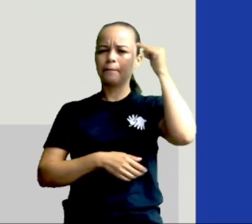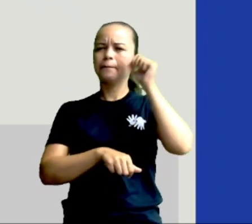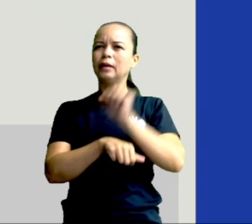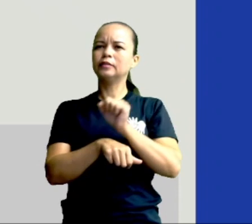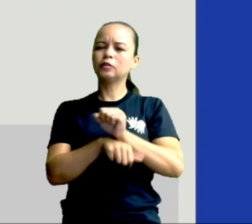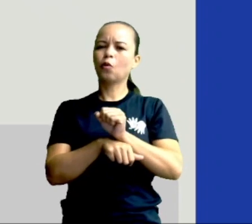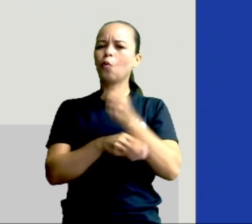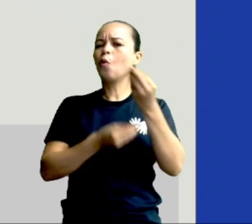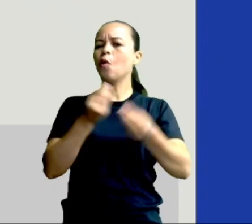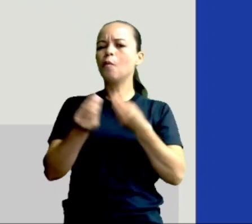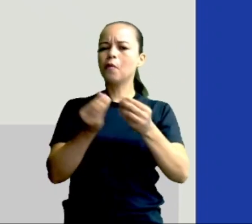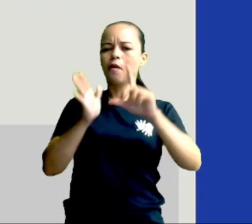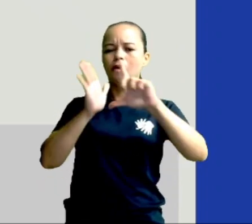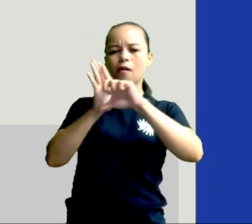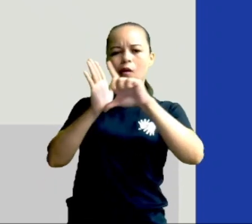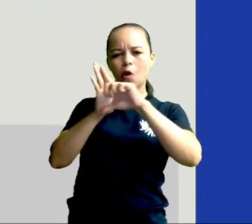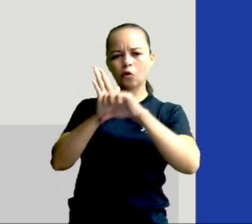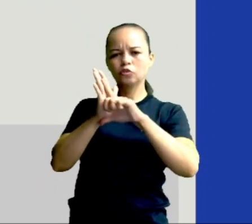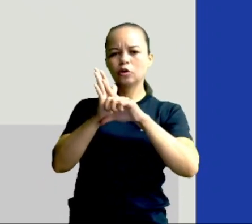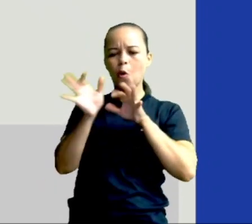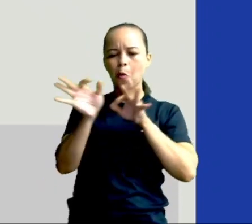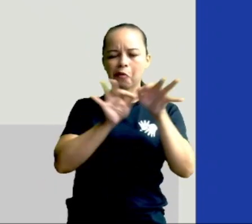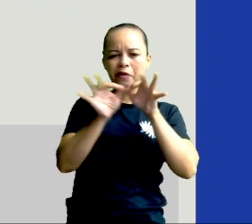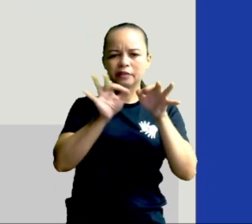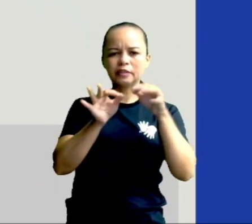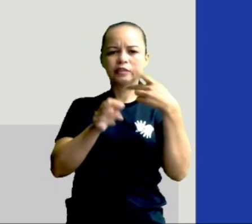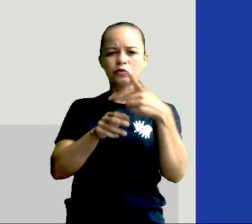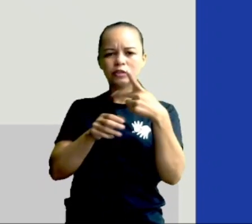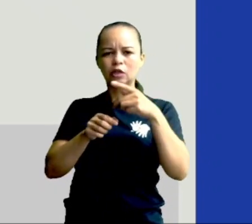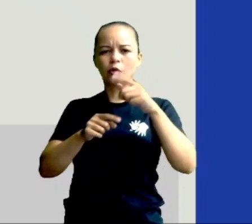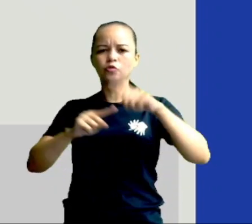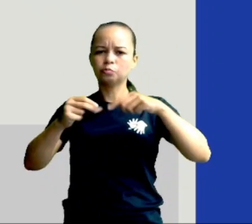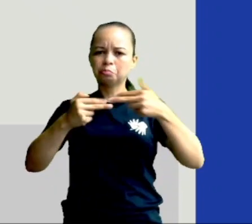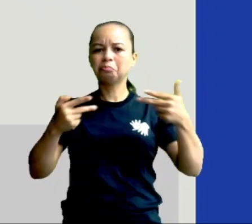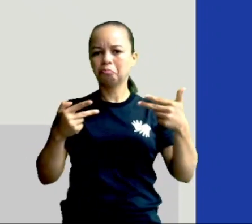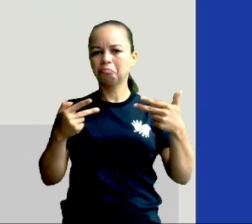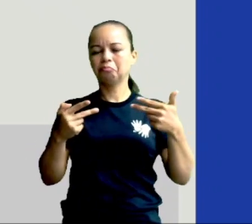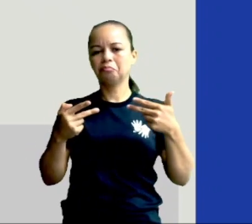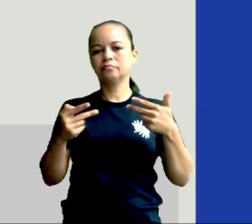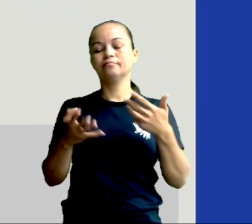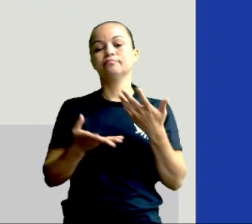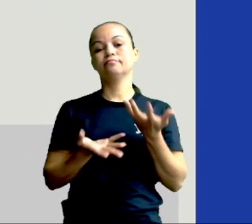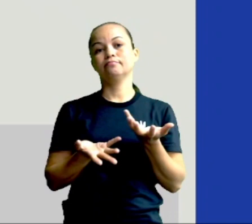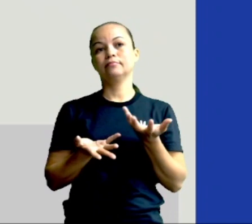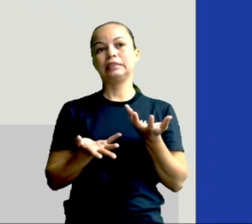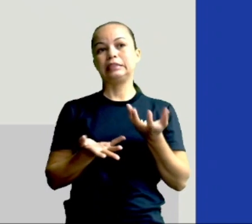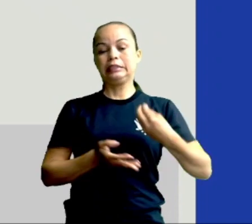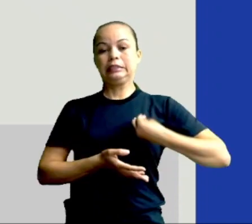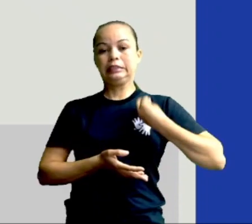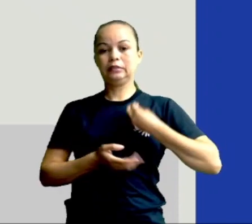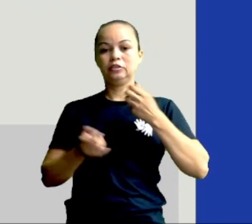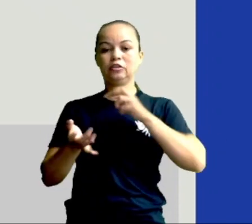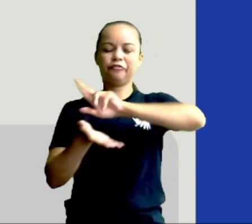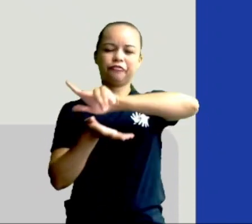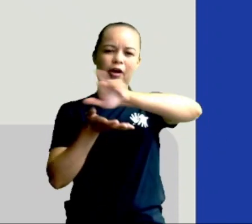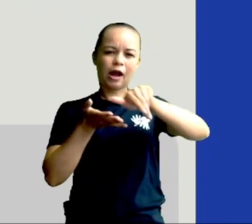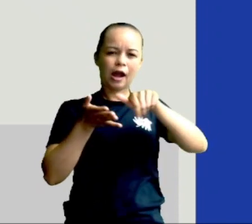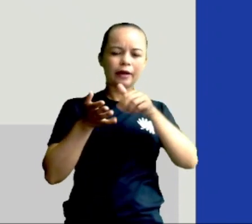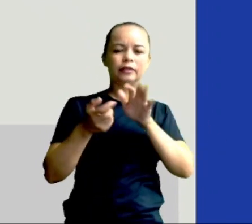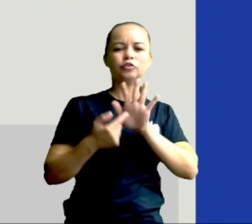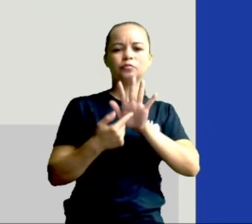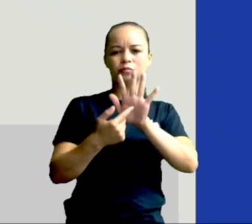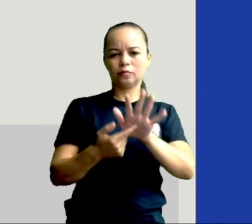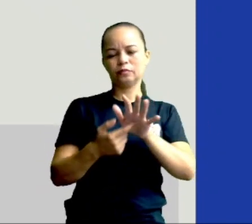seus estoques de um determinado produto? Né? Vamos pensar. Ainda que existam várias marcas de um